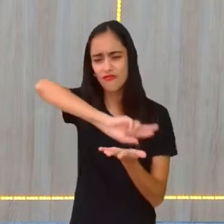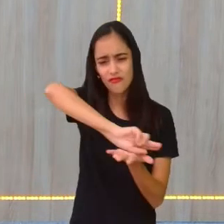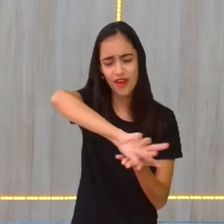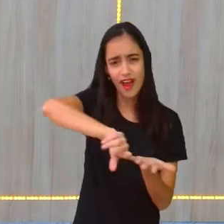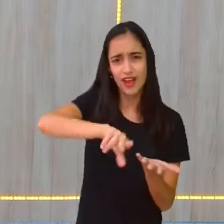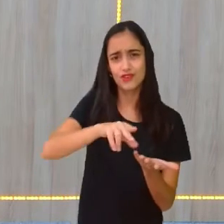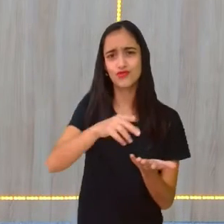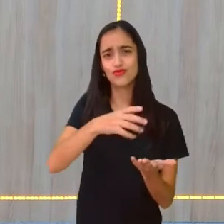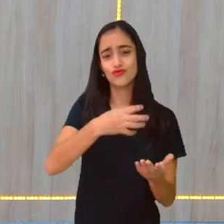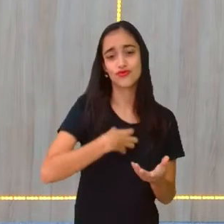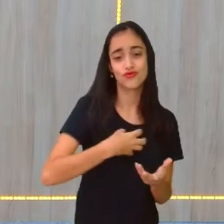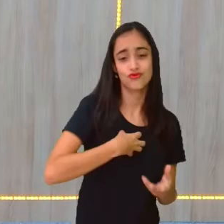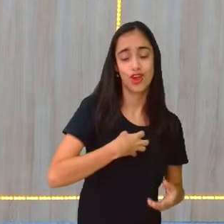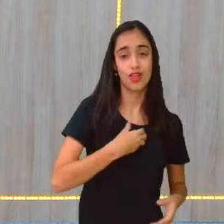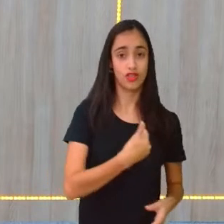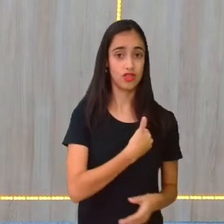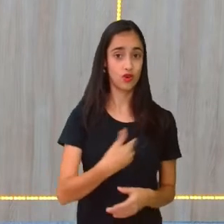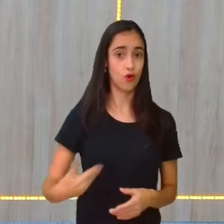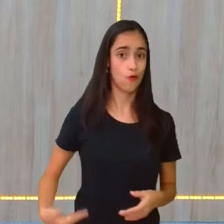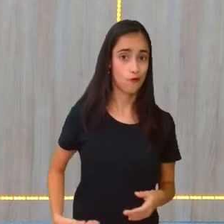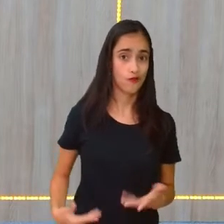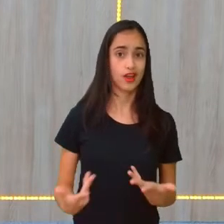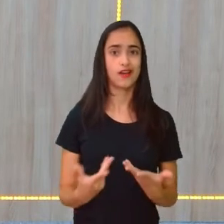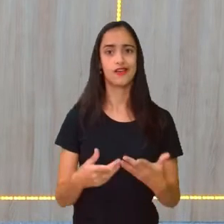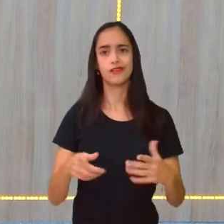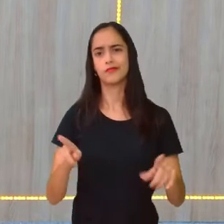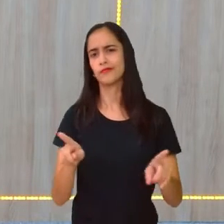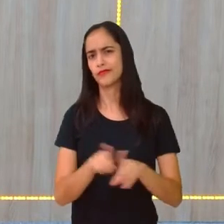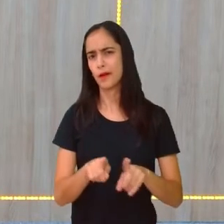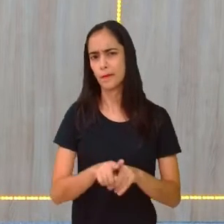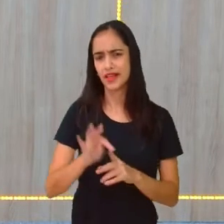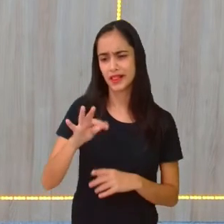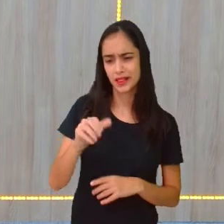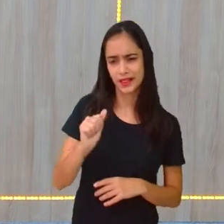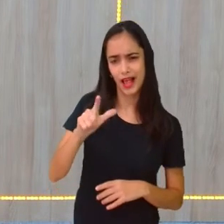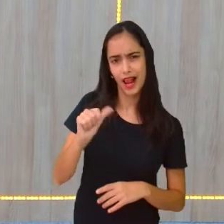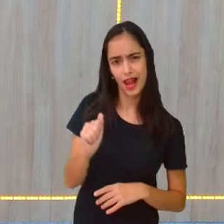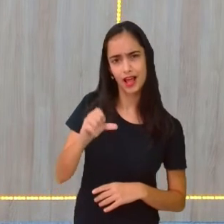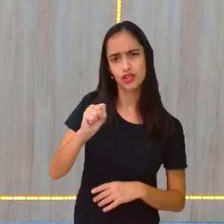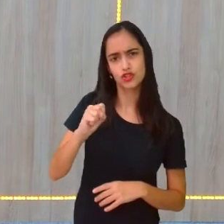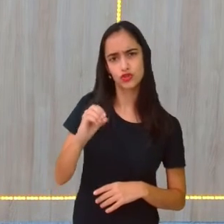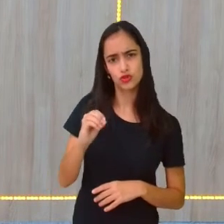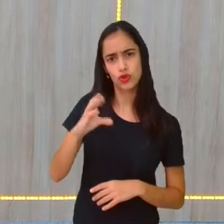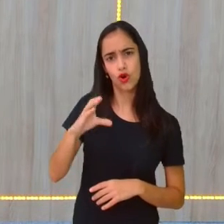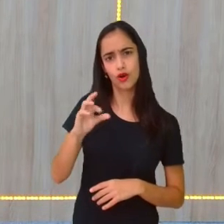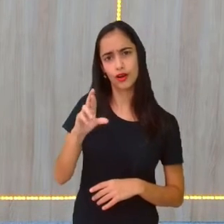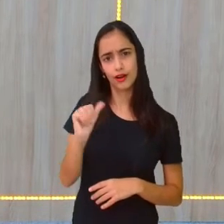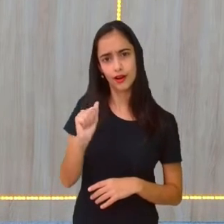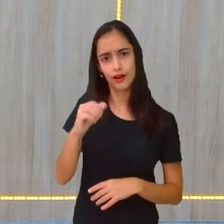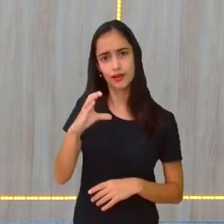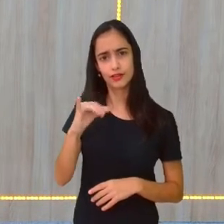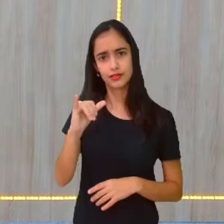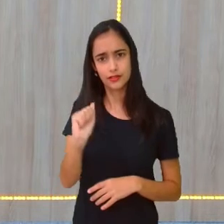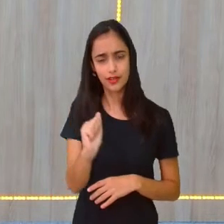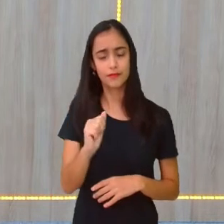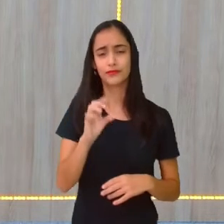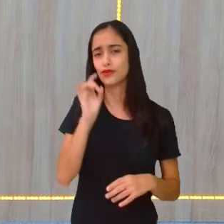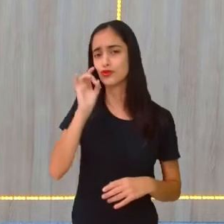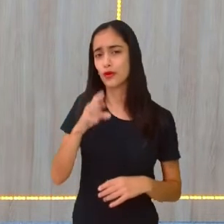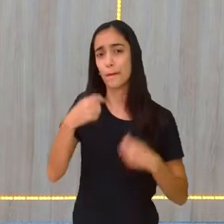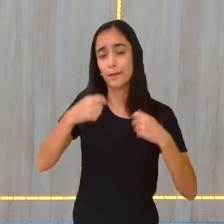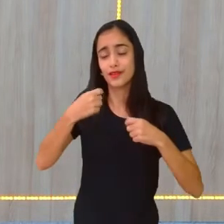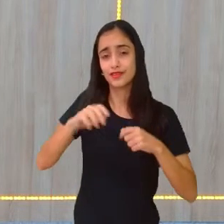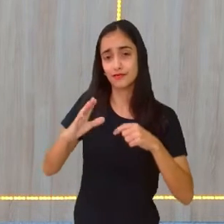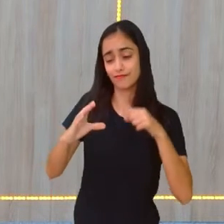nome bem estrambólico, professora, talassocracia. Uau. Quem não lembra o que era isso, é só lembrar do